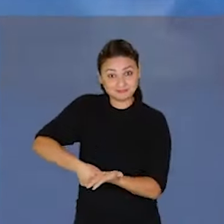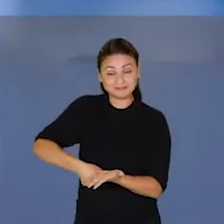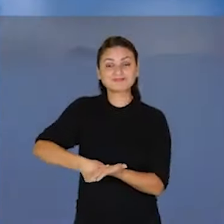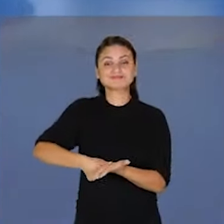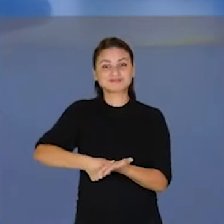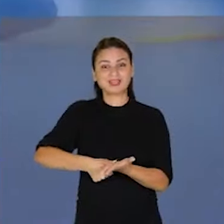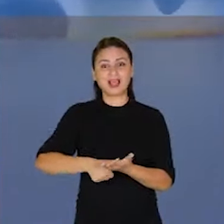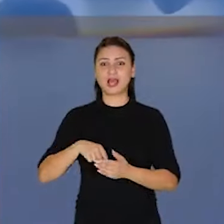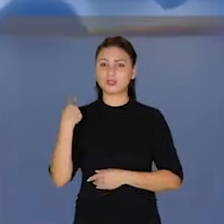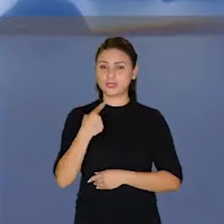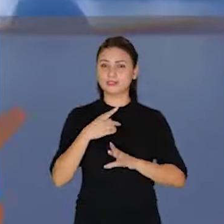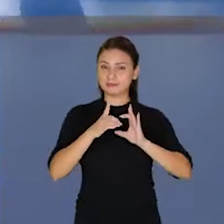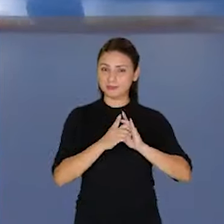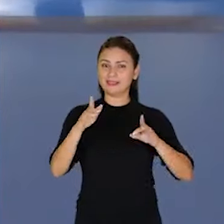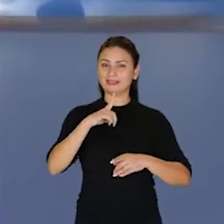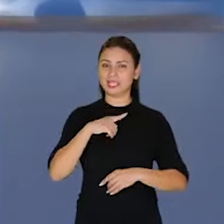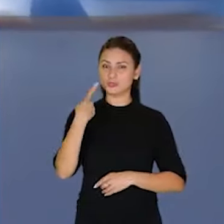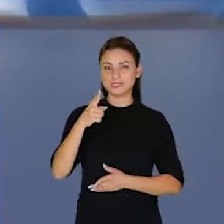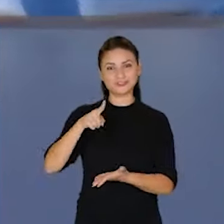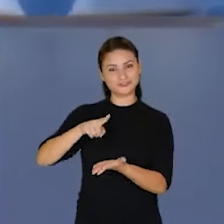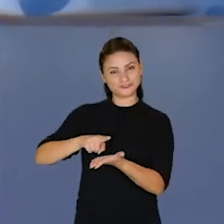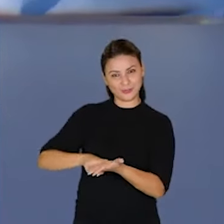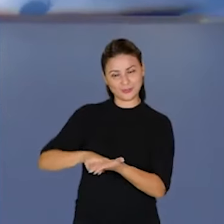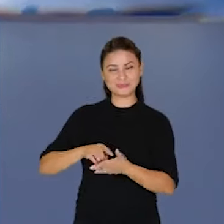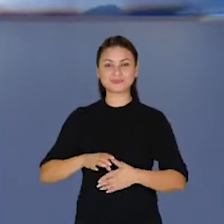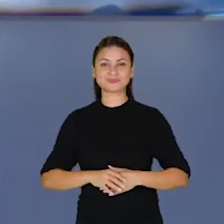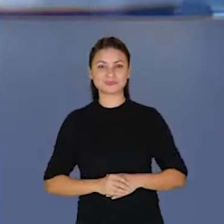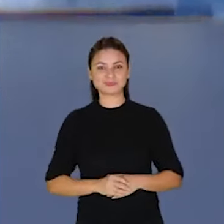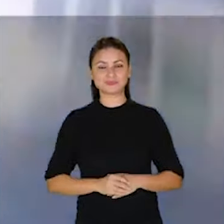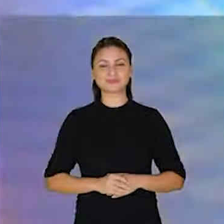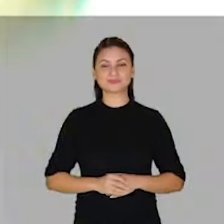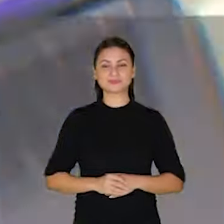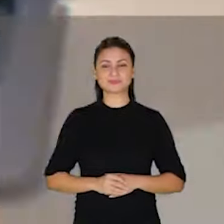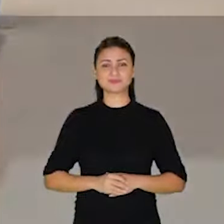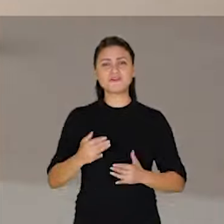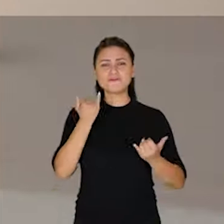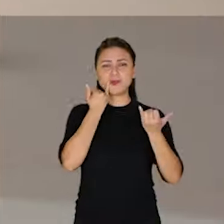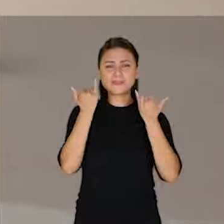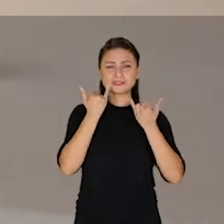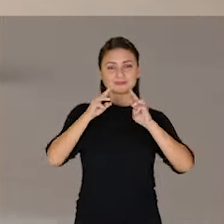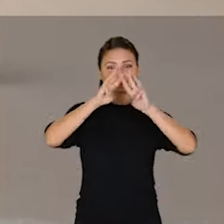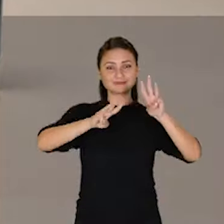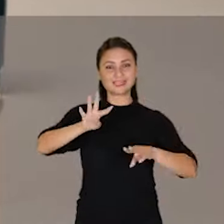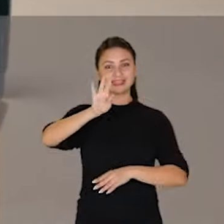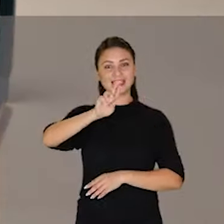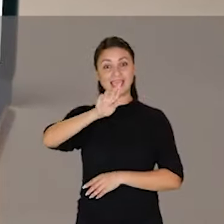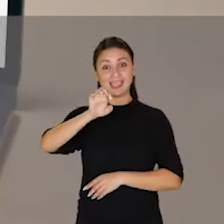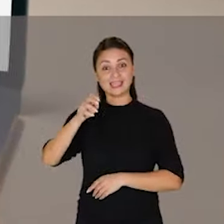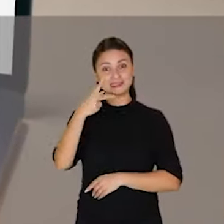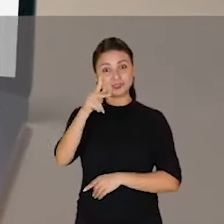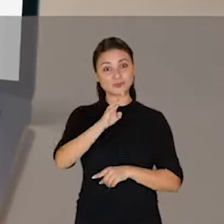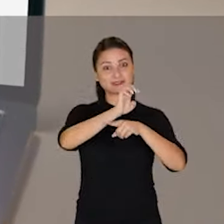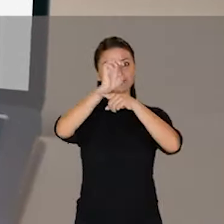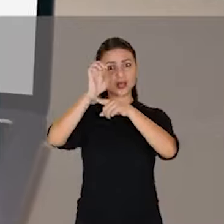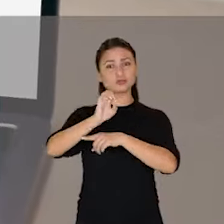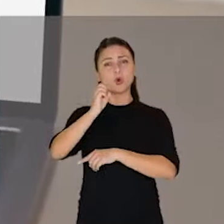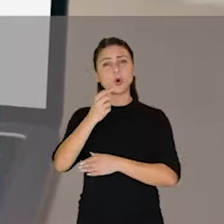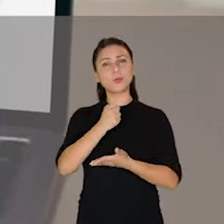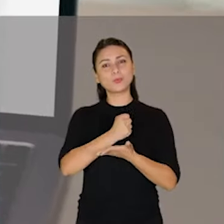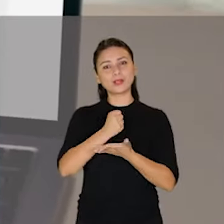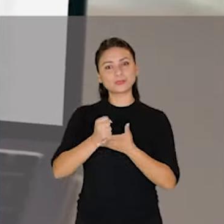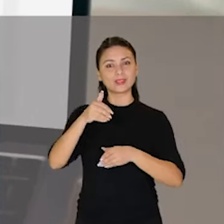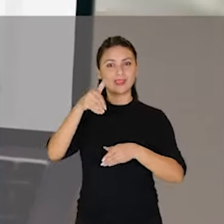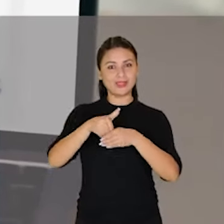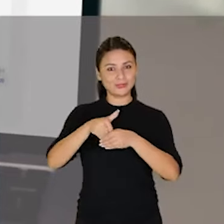Identificação biométrica. A nossa democracia tem as suas digitais. Para saber mais, acesse o site do TRE do seu